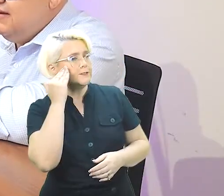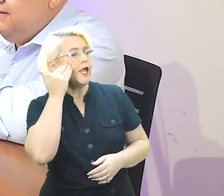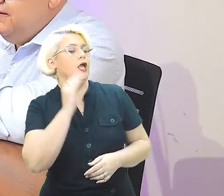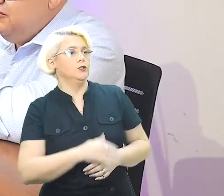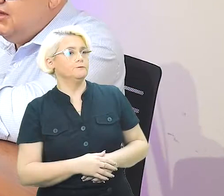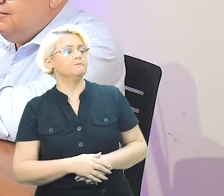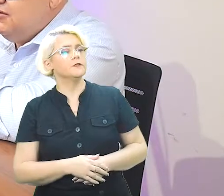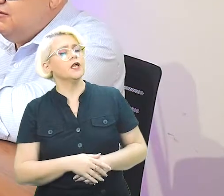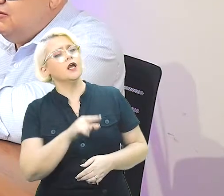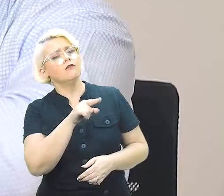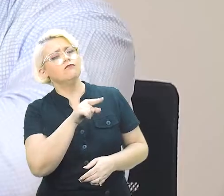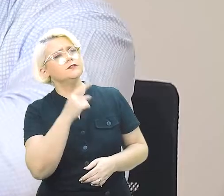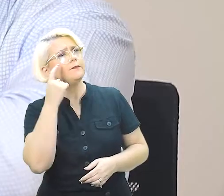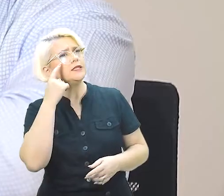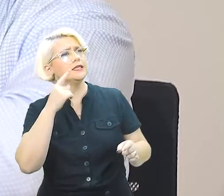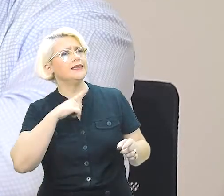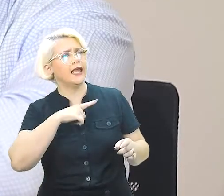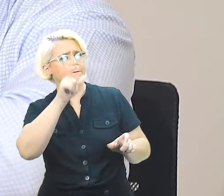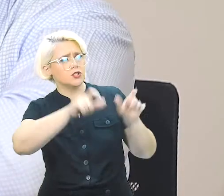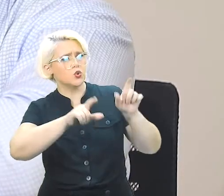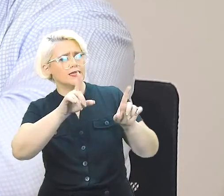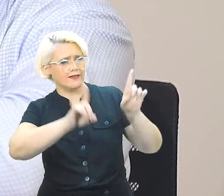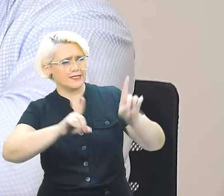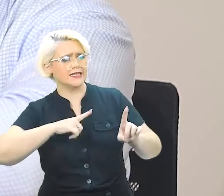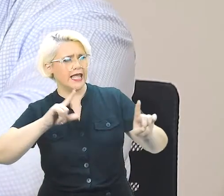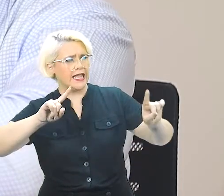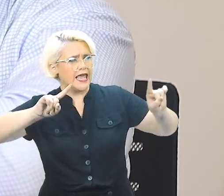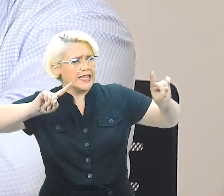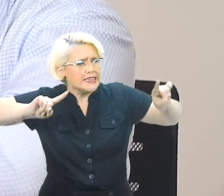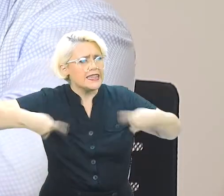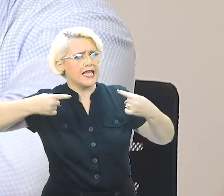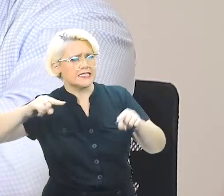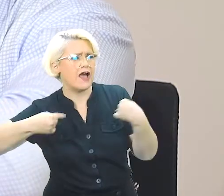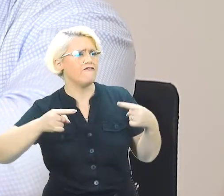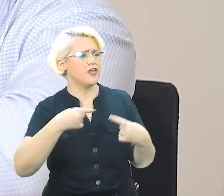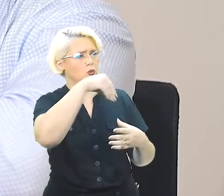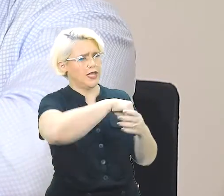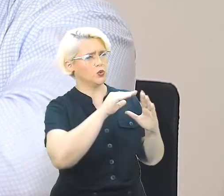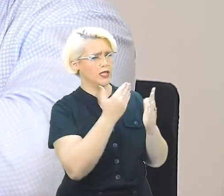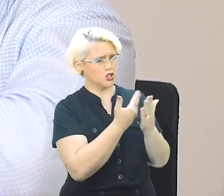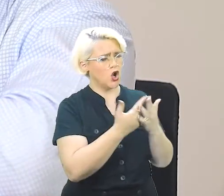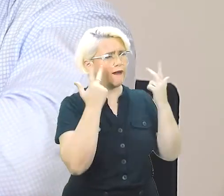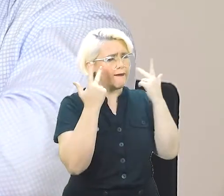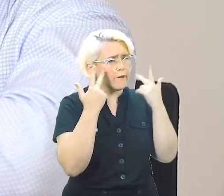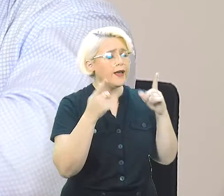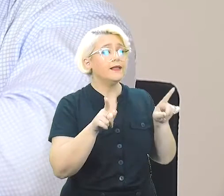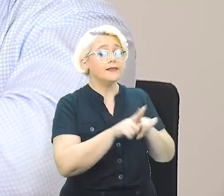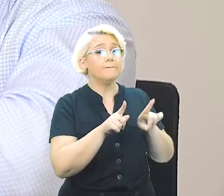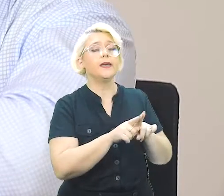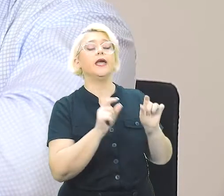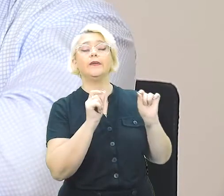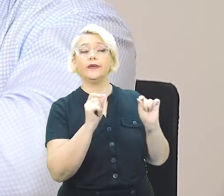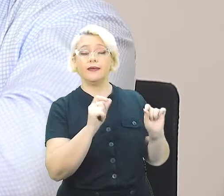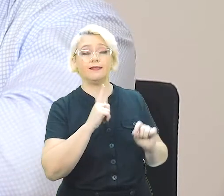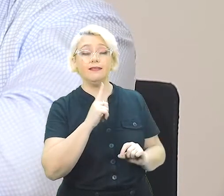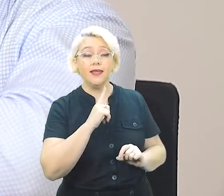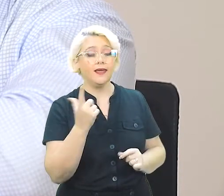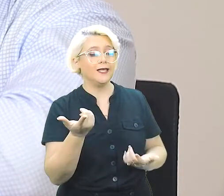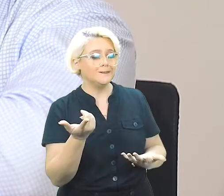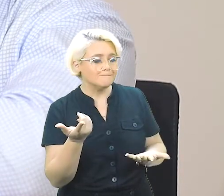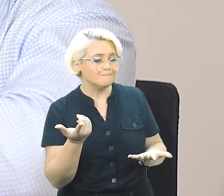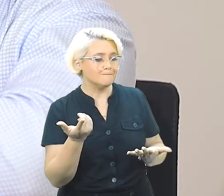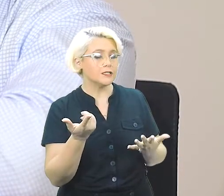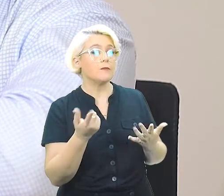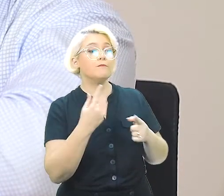os desafios da pessoa com deficiência na educação regular também se dá por